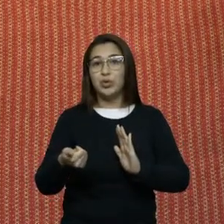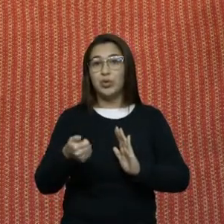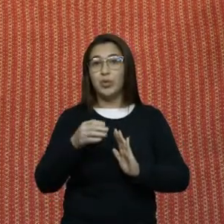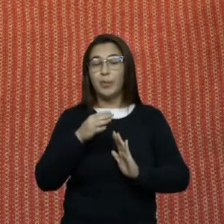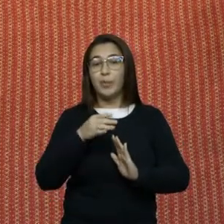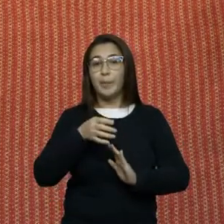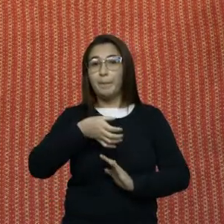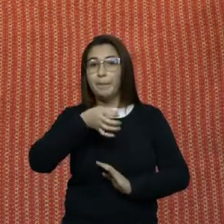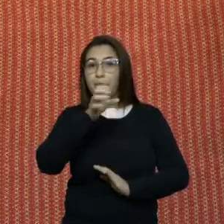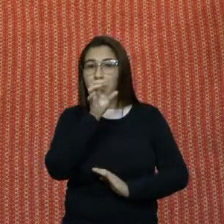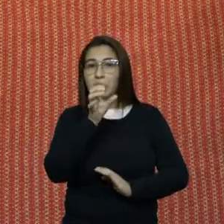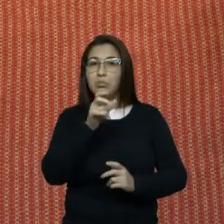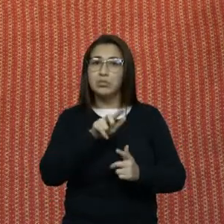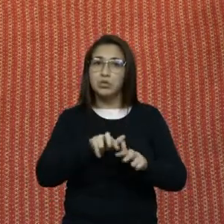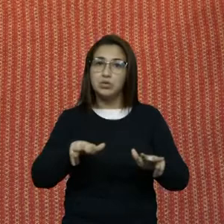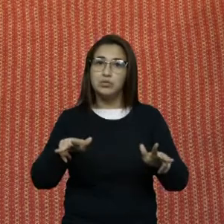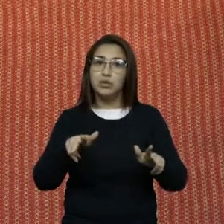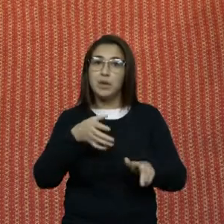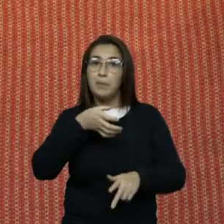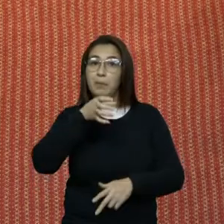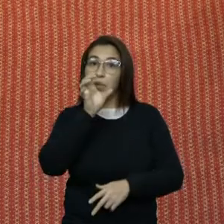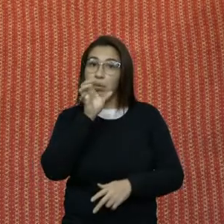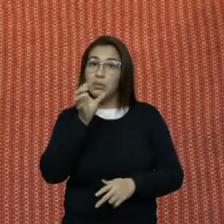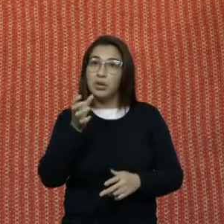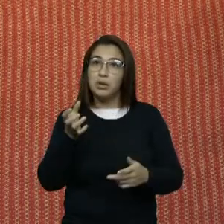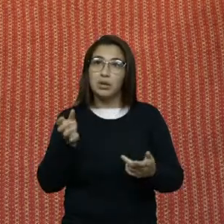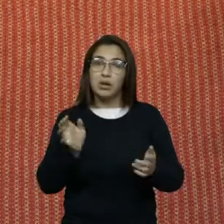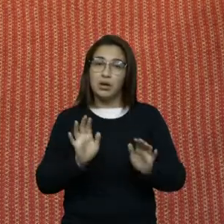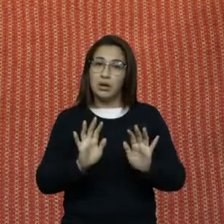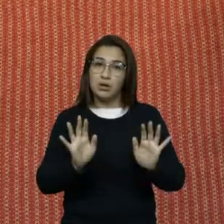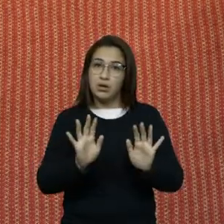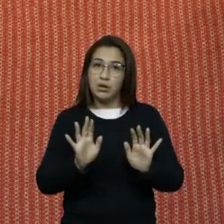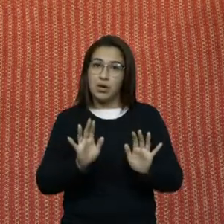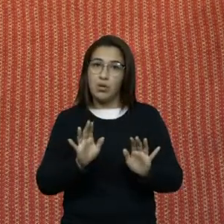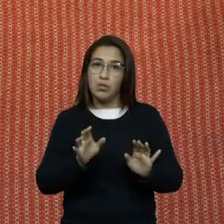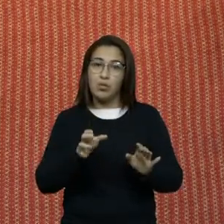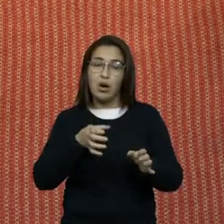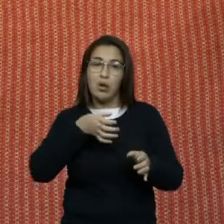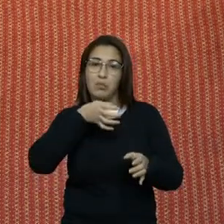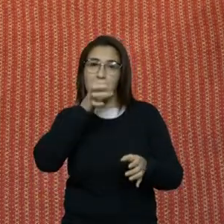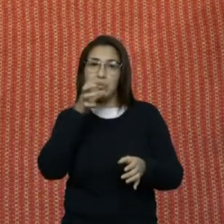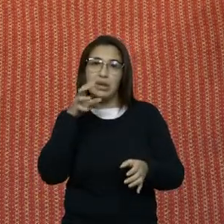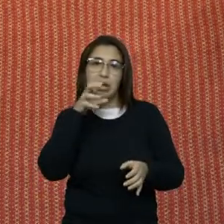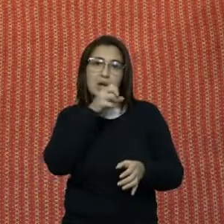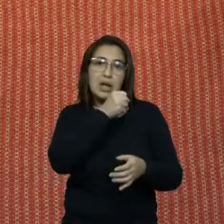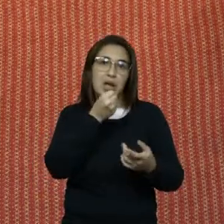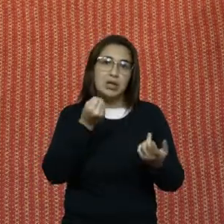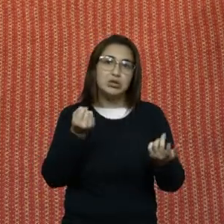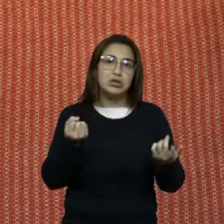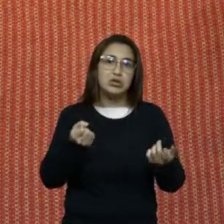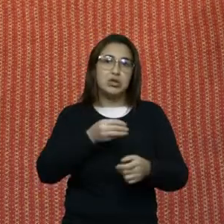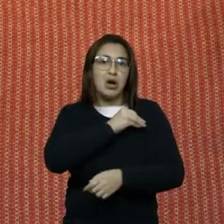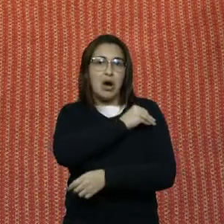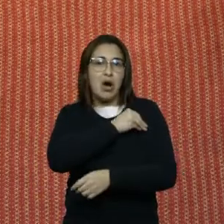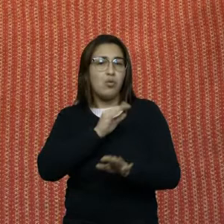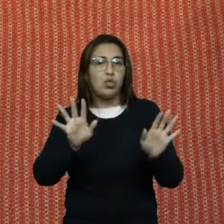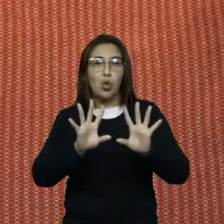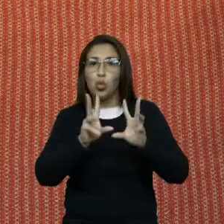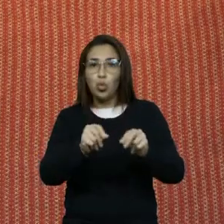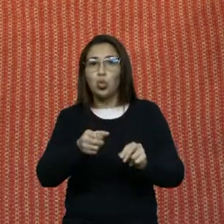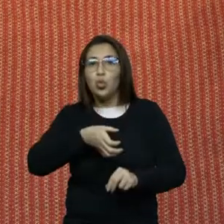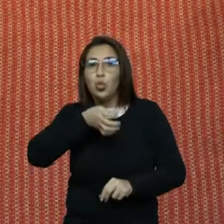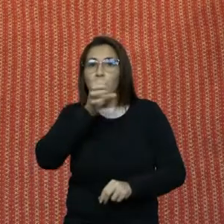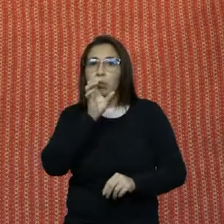eu estou falando bebidas Não estou falando de bebidas quentes bebidas alcoólicas tiraram todas as bebidas